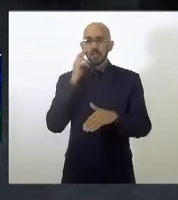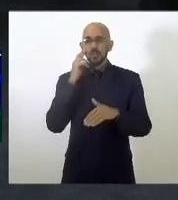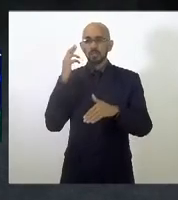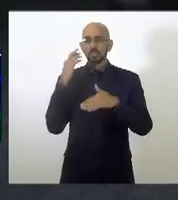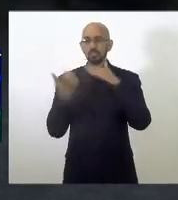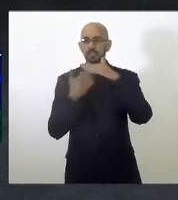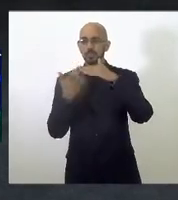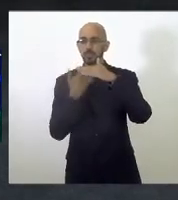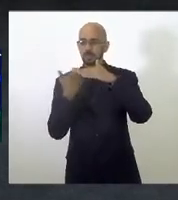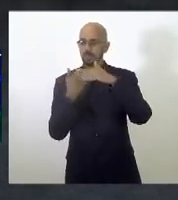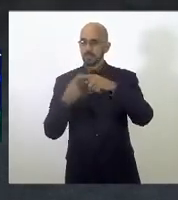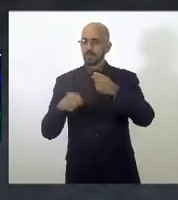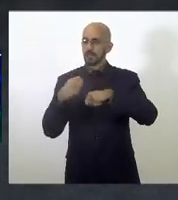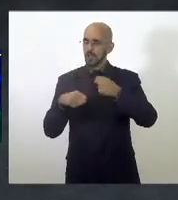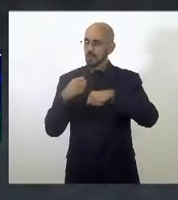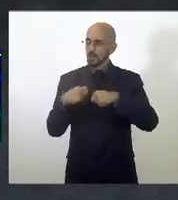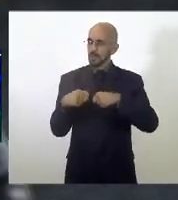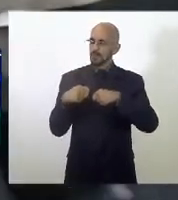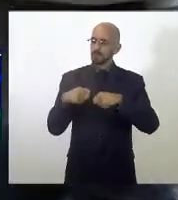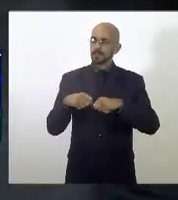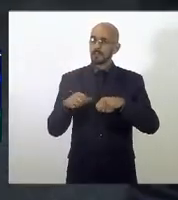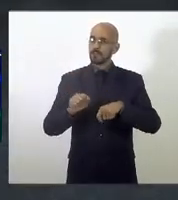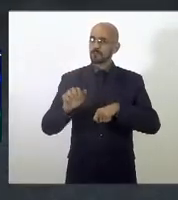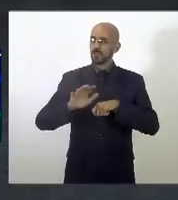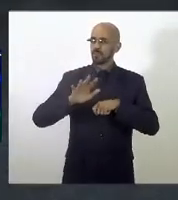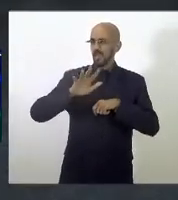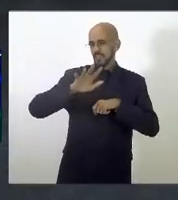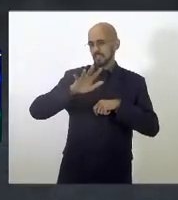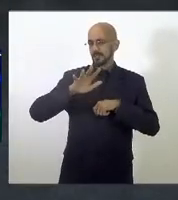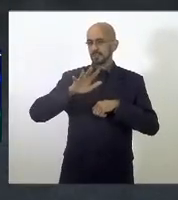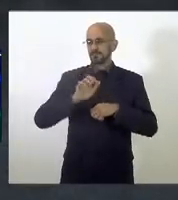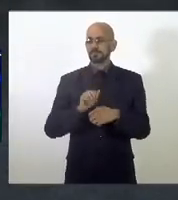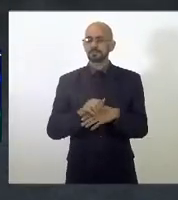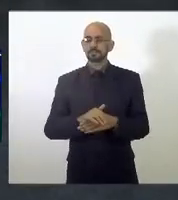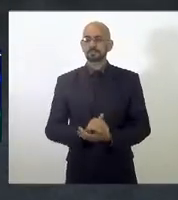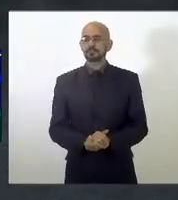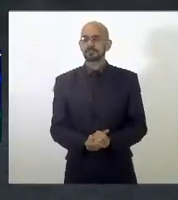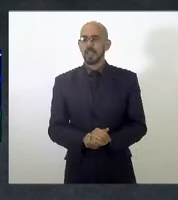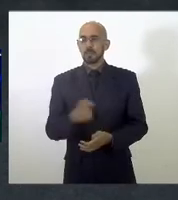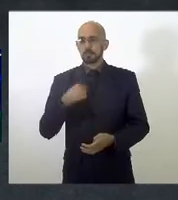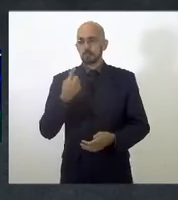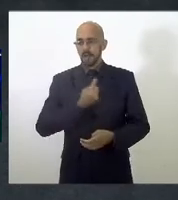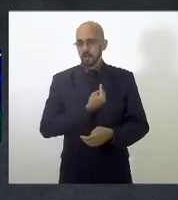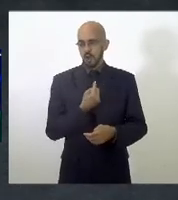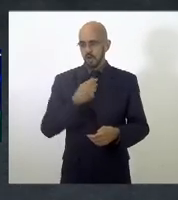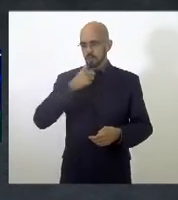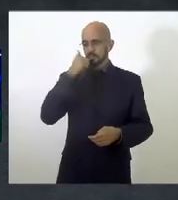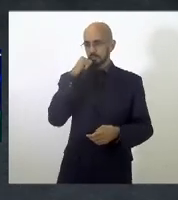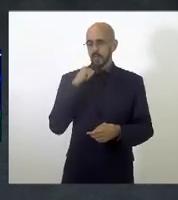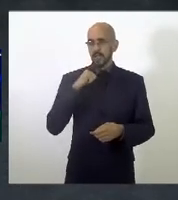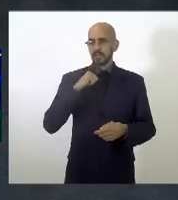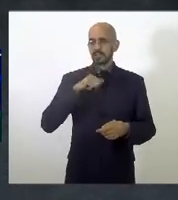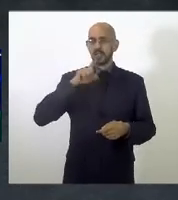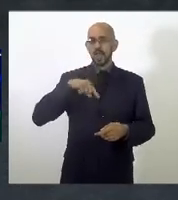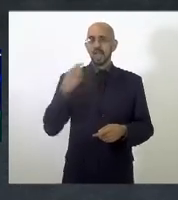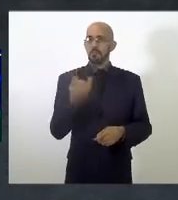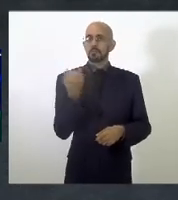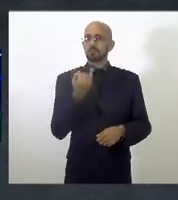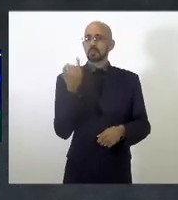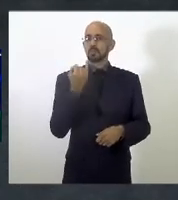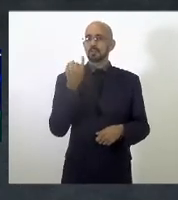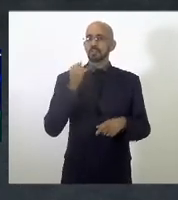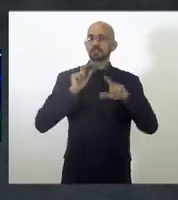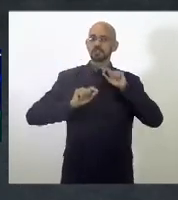econômico desenvolvido em território de favela. Para nós, mulheres, é